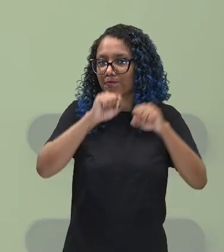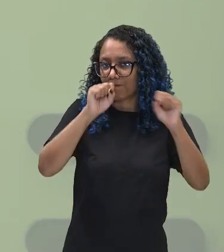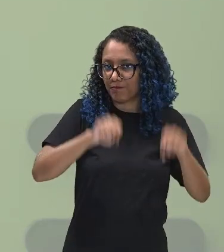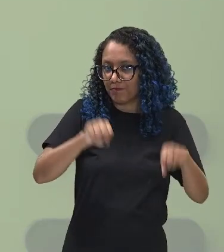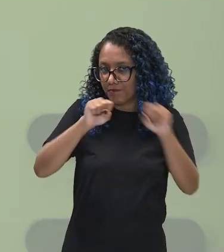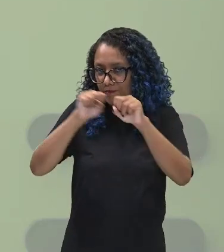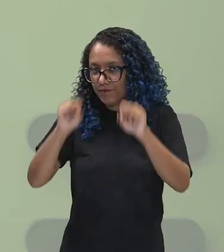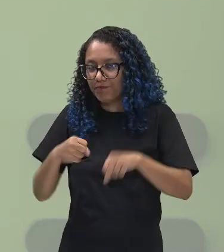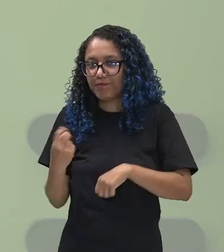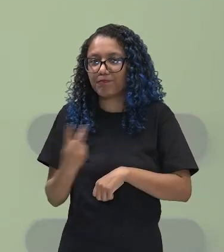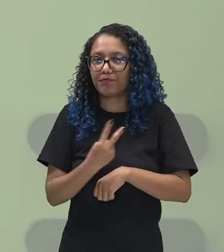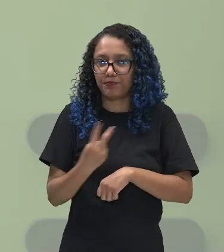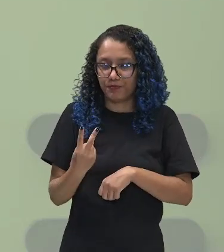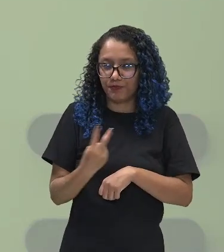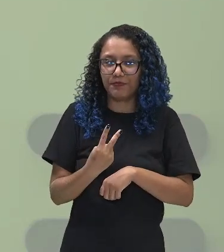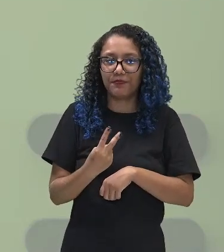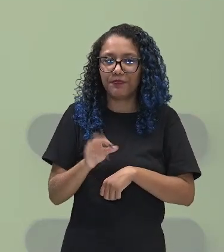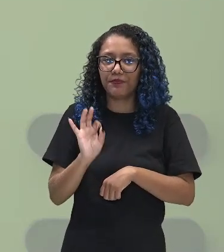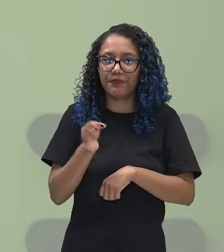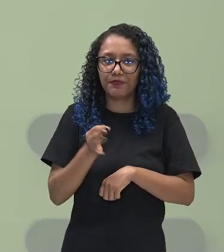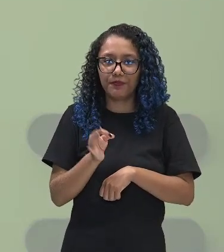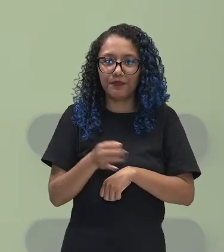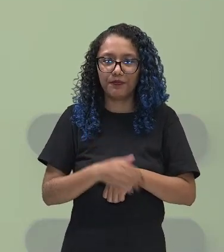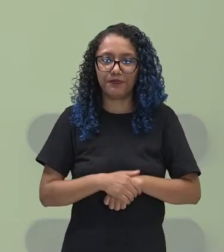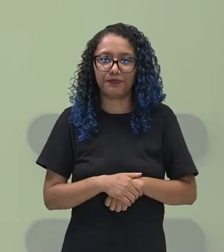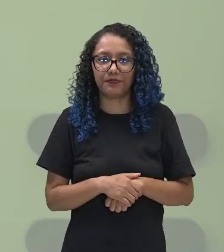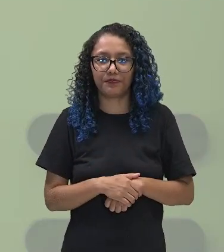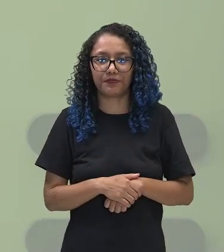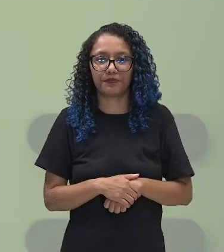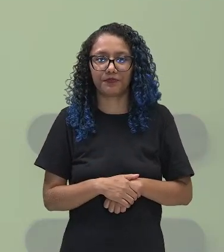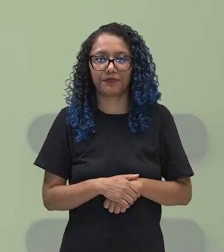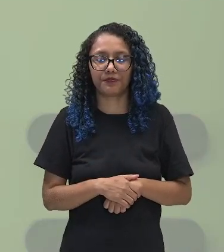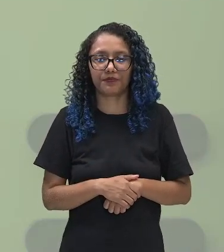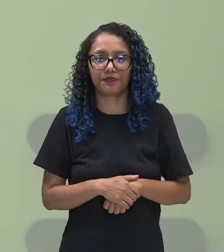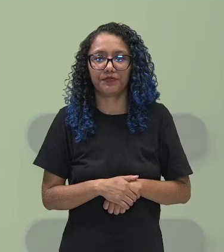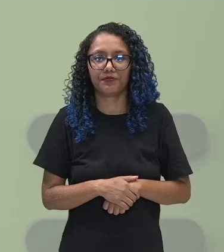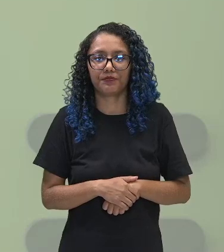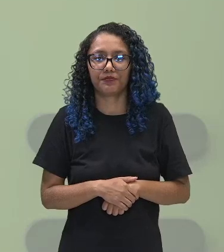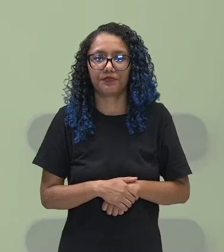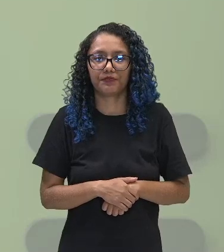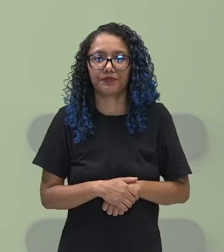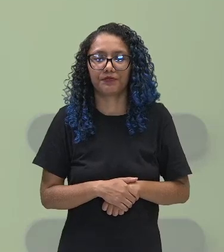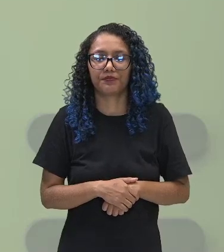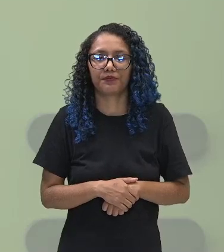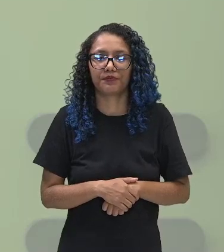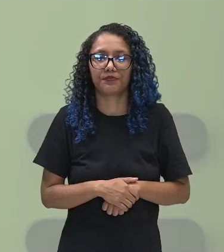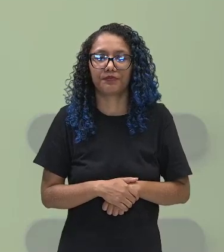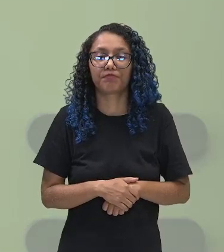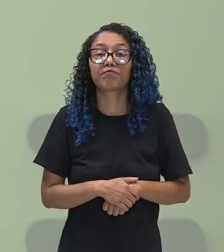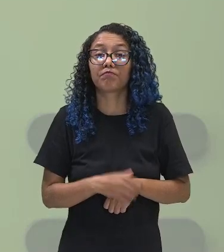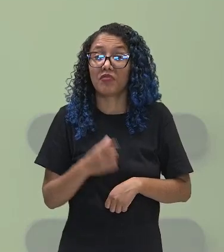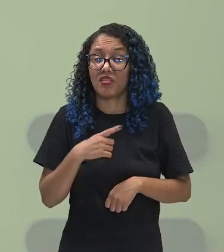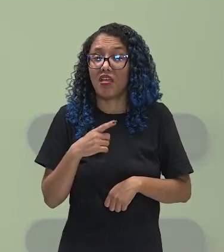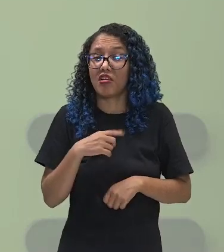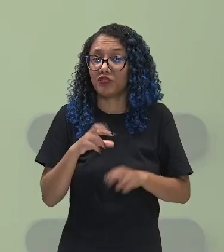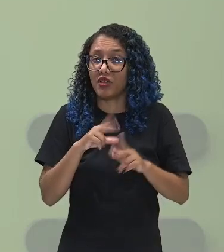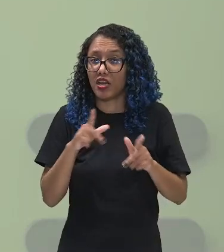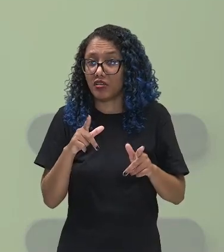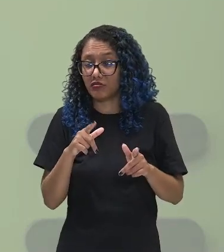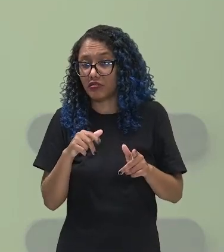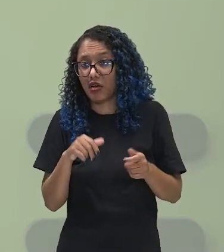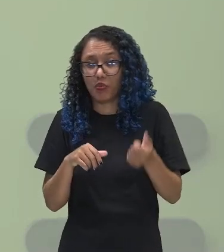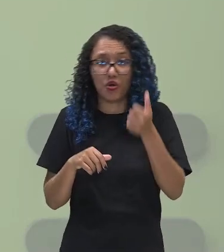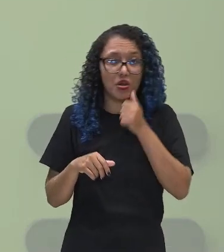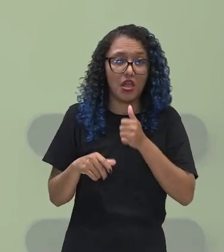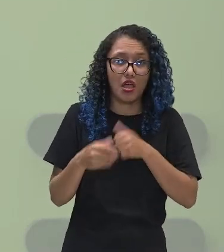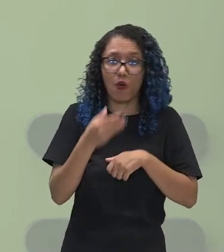sistemas, né? O sistema reprodutor. O sistema reprodutor, existe uma diferença entre o masculino e o feminino, né?